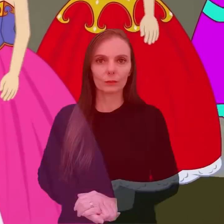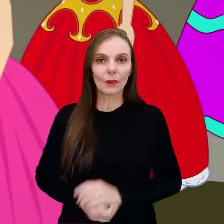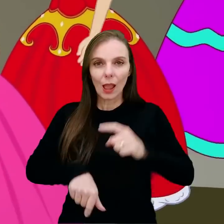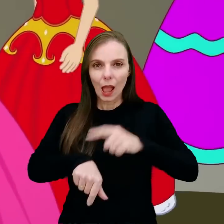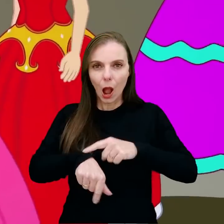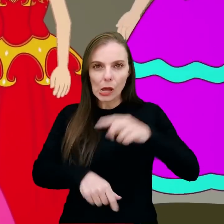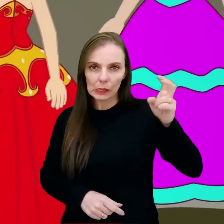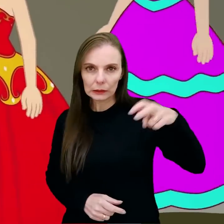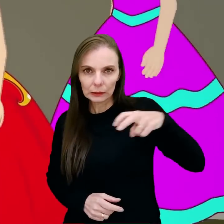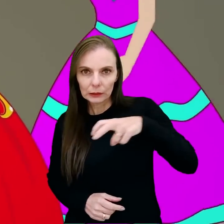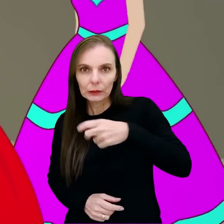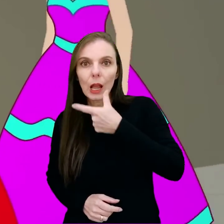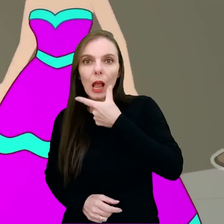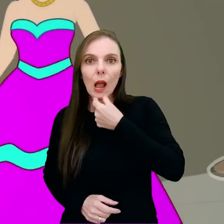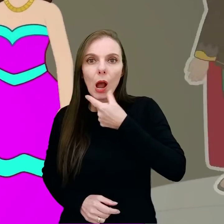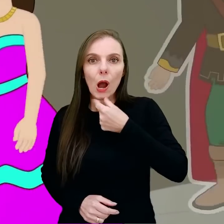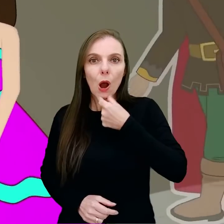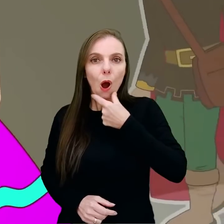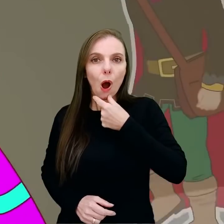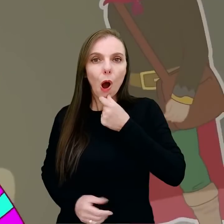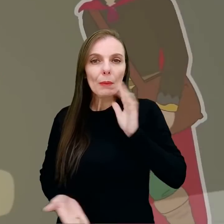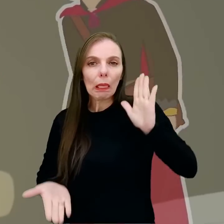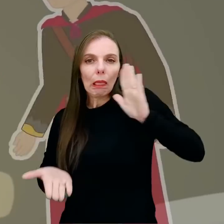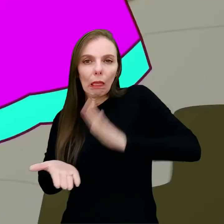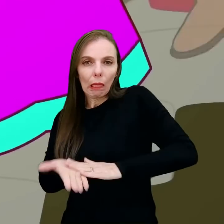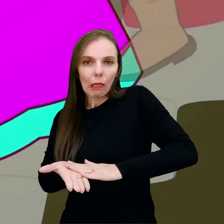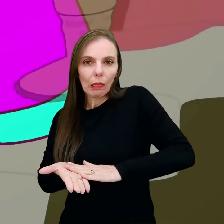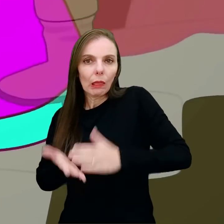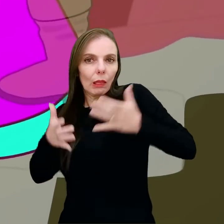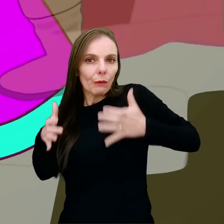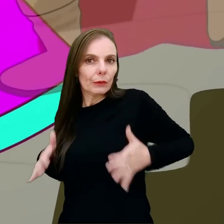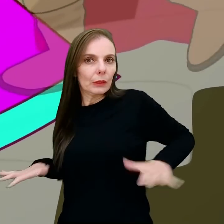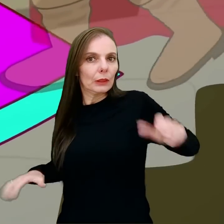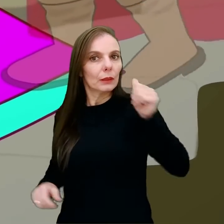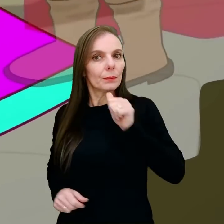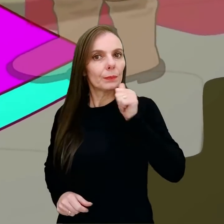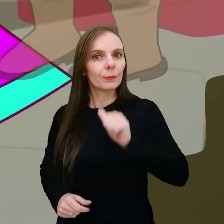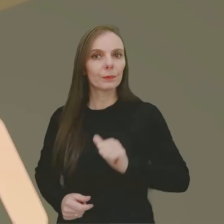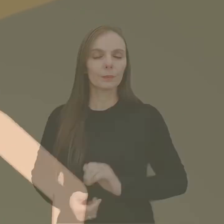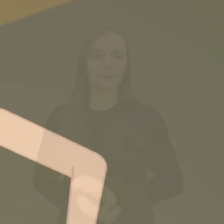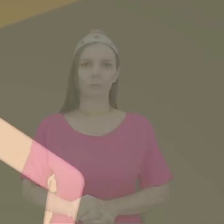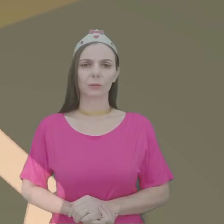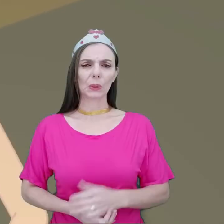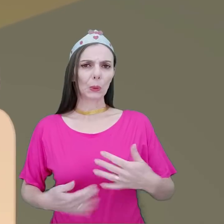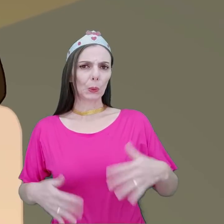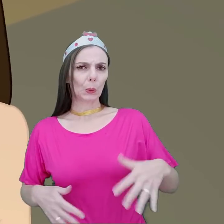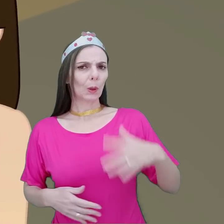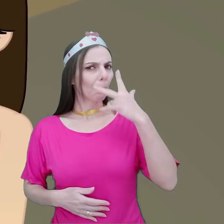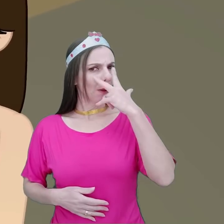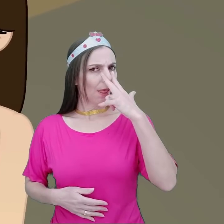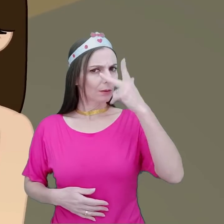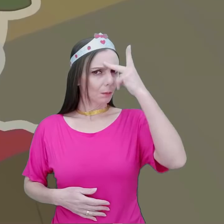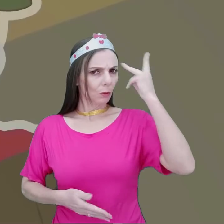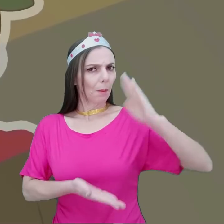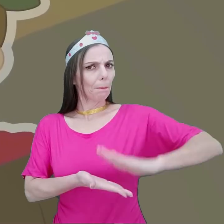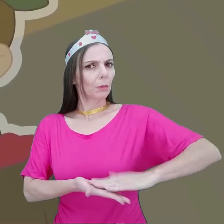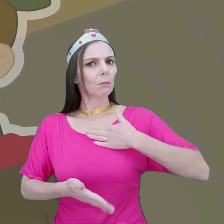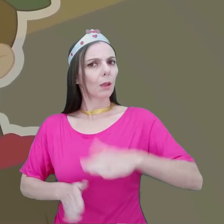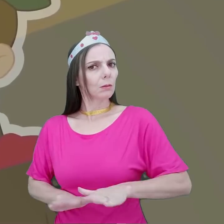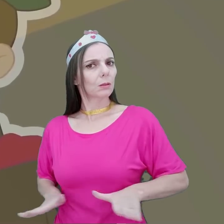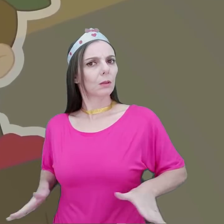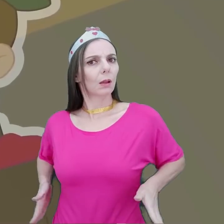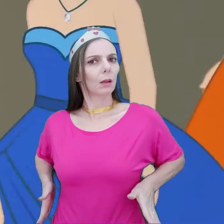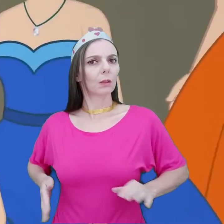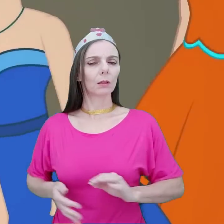Enquanto desciam, sem querer, o jovem pisou na saia de uma das princesas. Uhul! Alguém pisou na minha